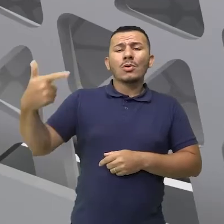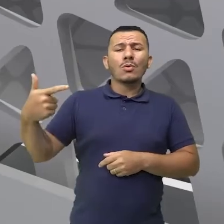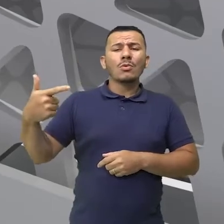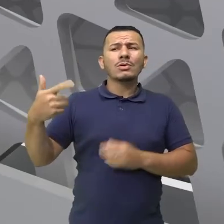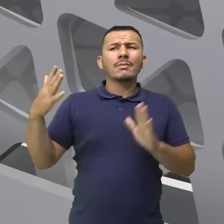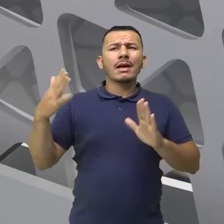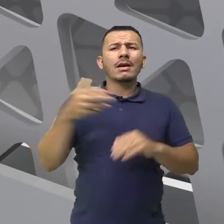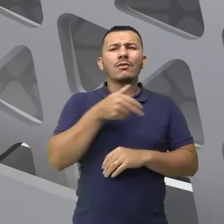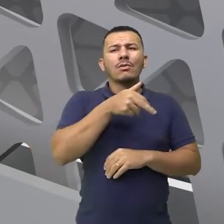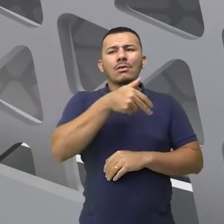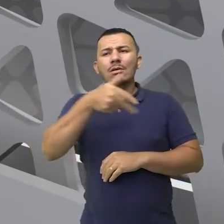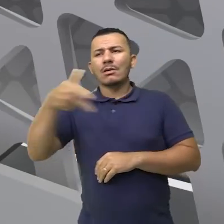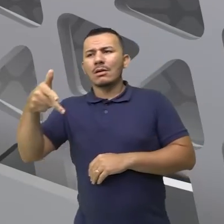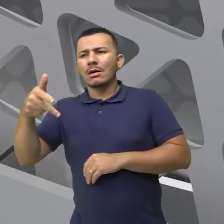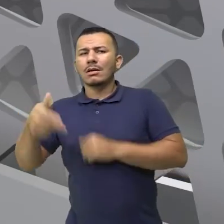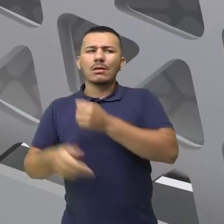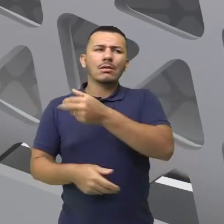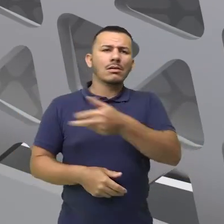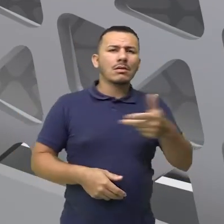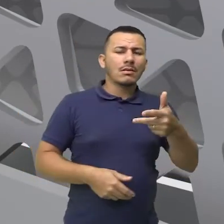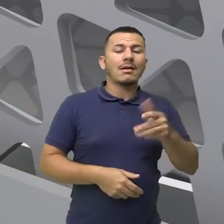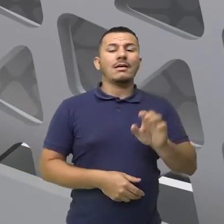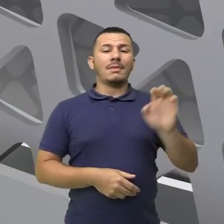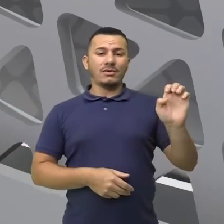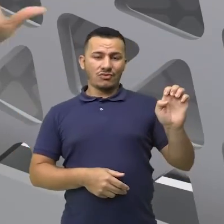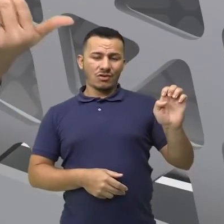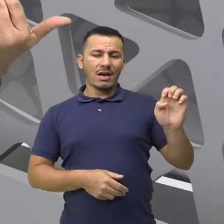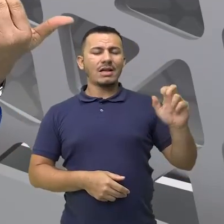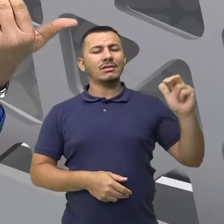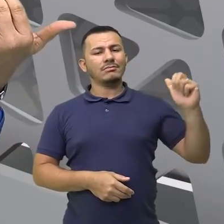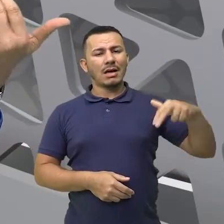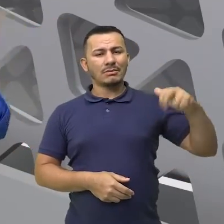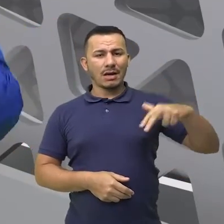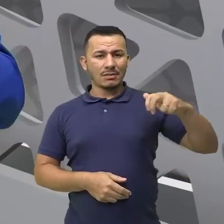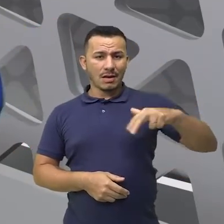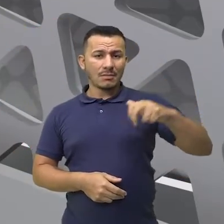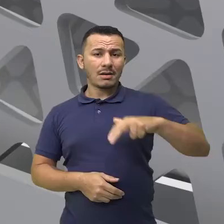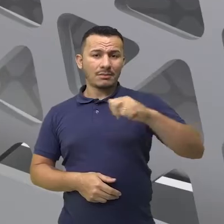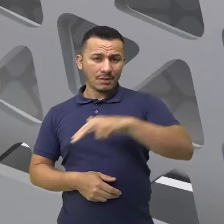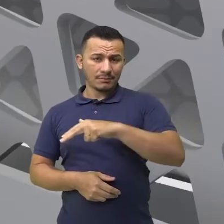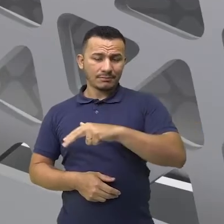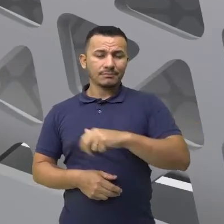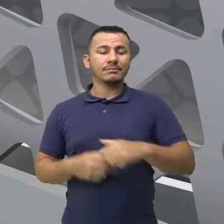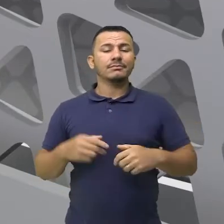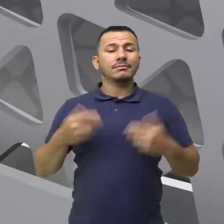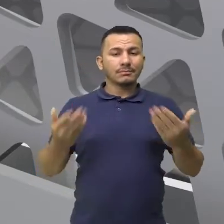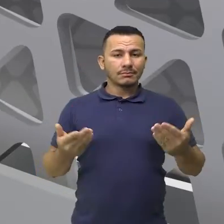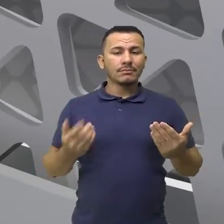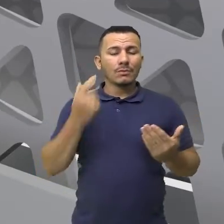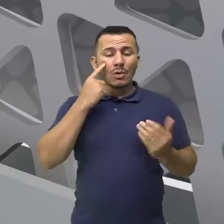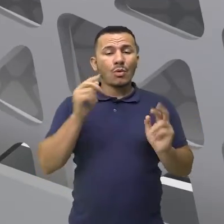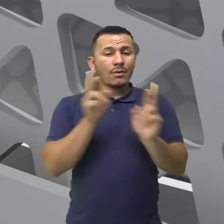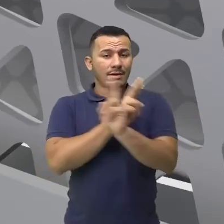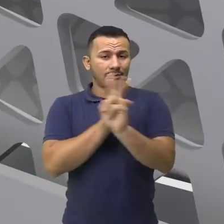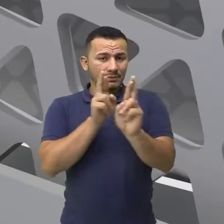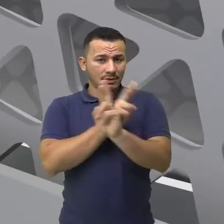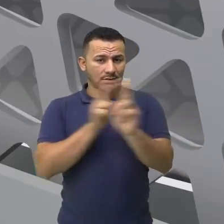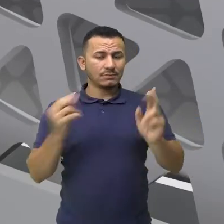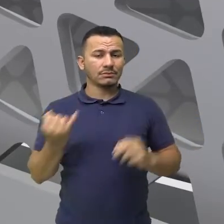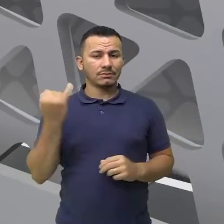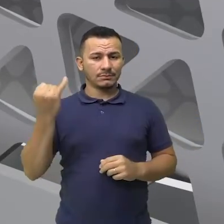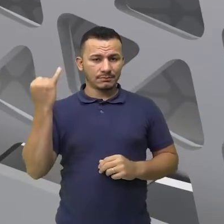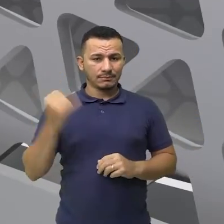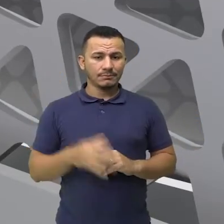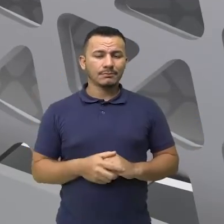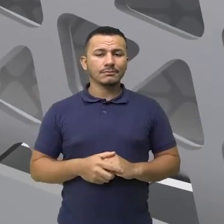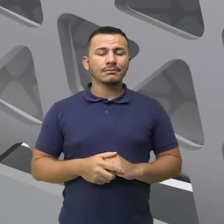continuar andando? Eu vou ter que me deslocar para a esquerda, eu venho descendo, certo? Então, olha só, olha essas associações como são